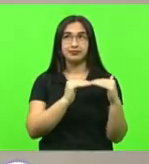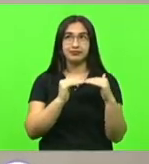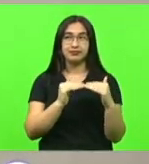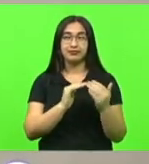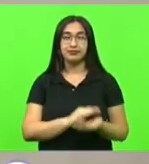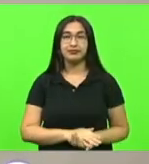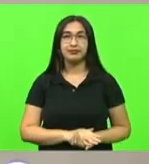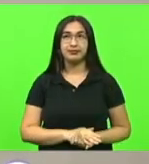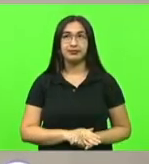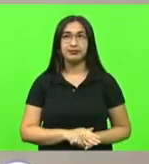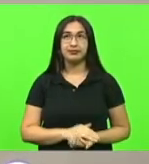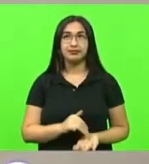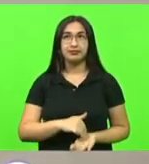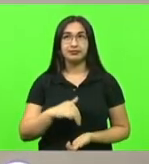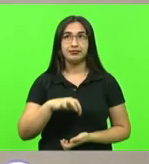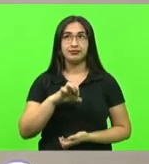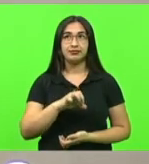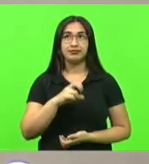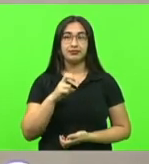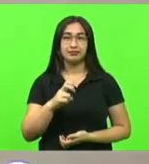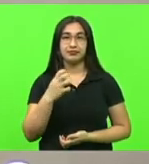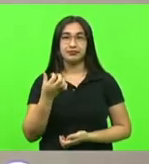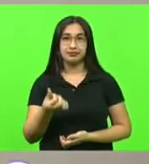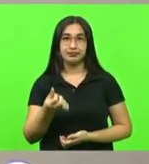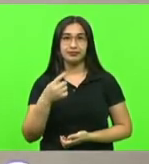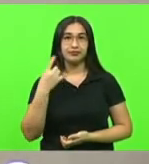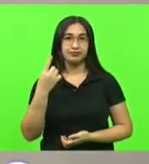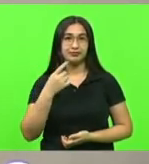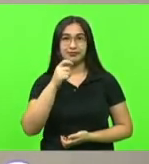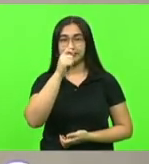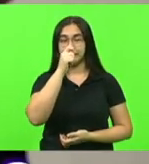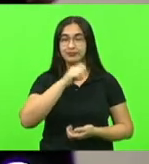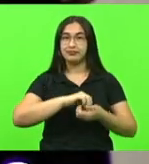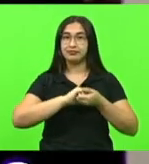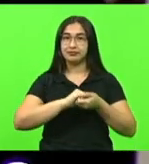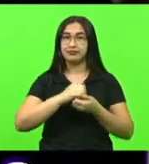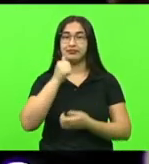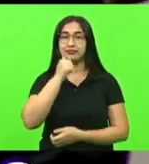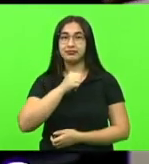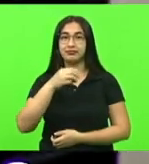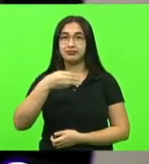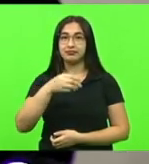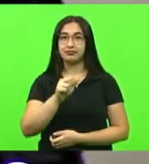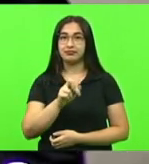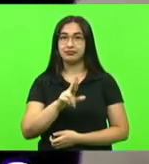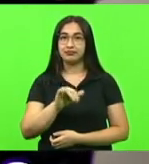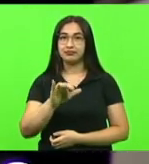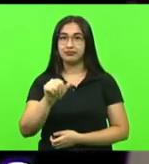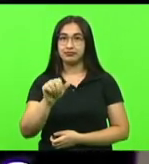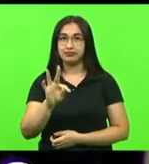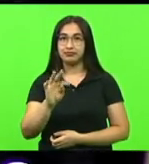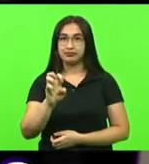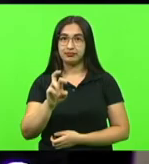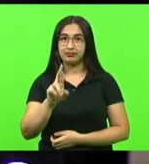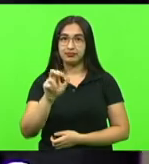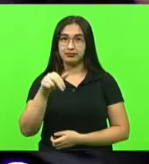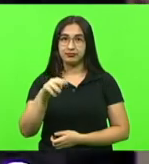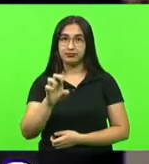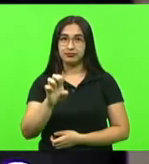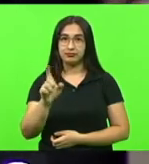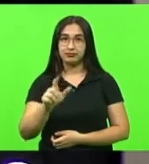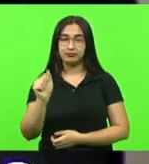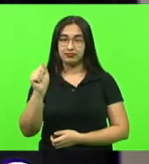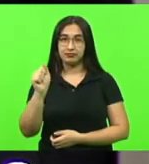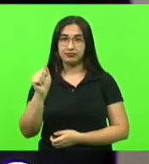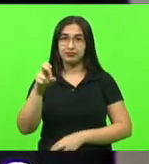unanimidade. Moção 956, autor deputado João Amin, cumprimentando a senhora Maria Tereza Mascarenha Passos, pela eleição